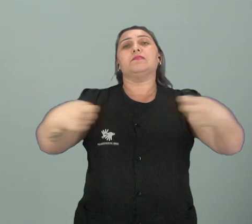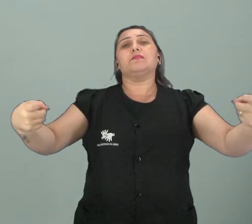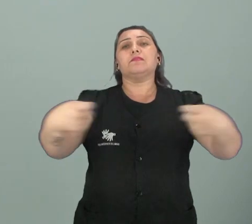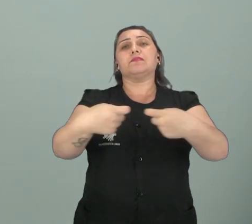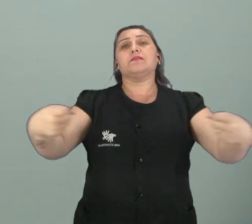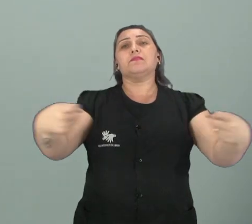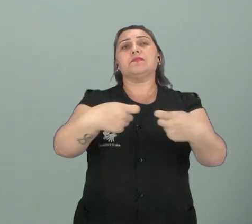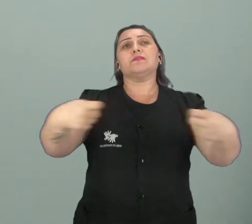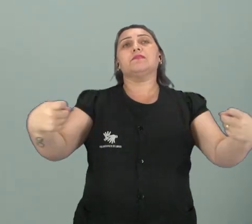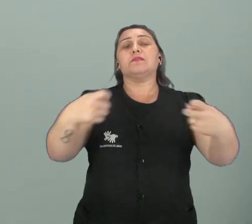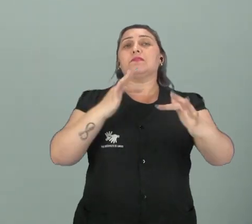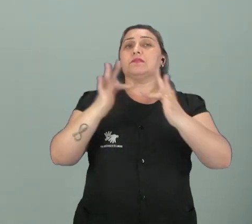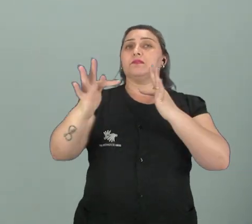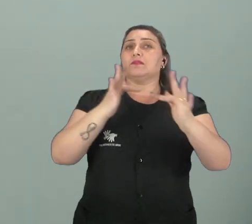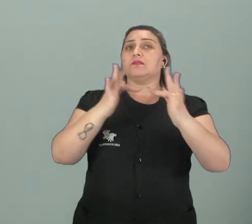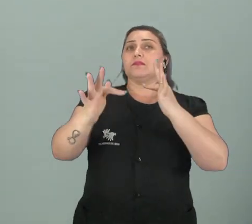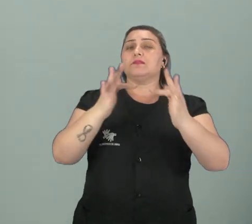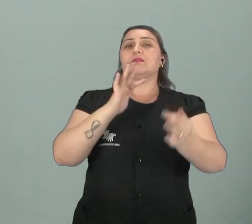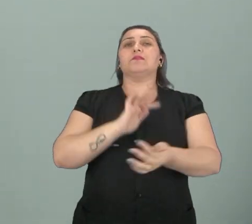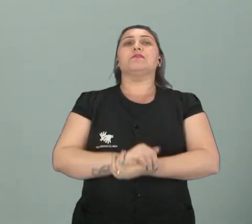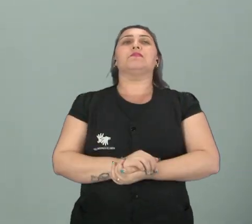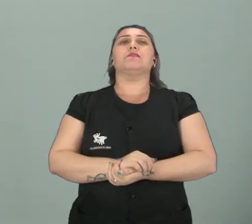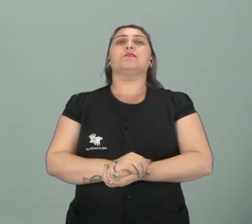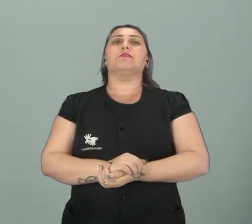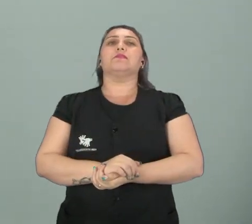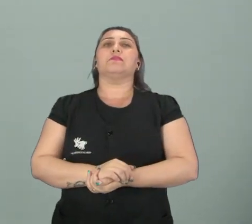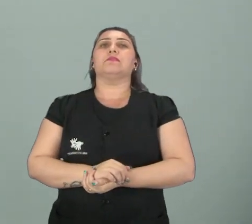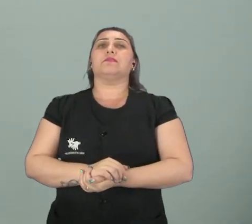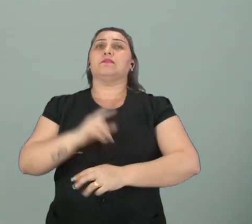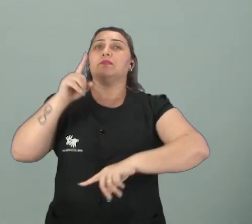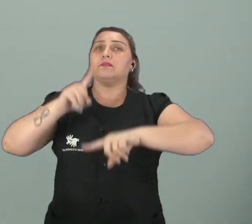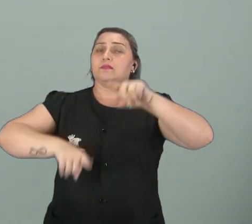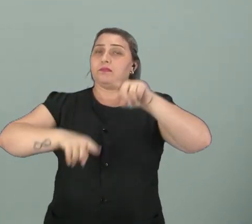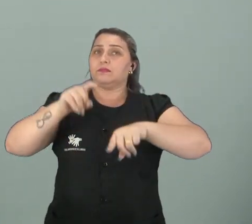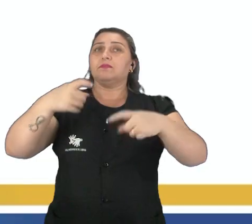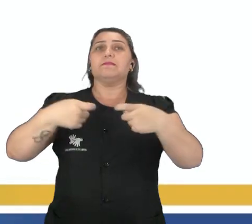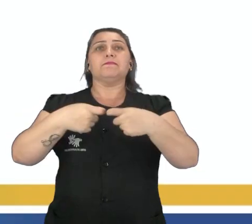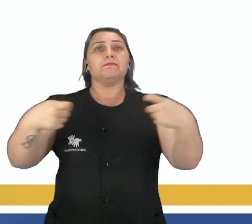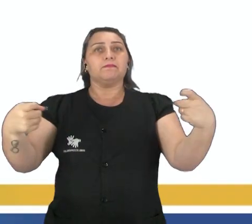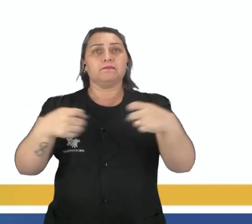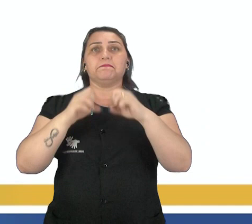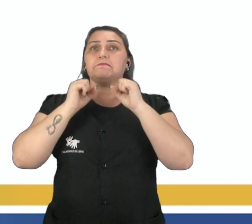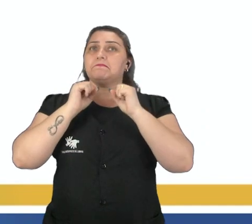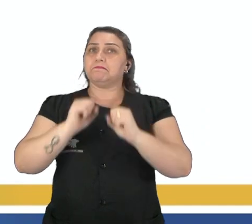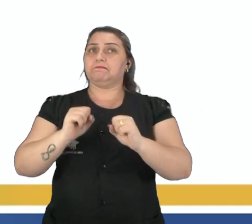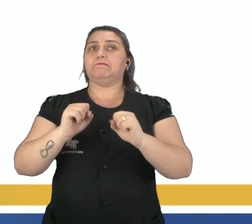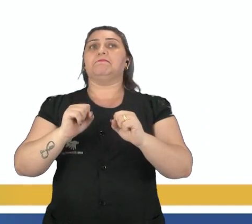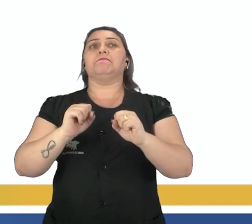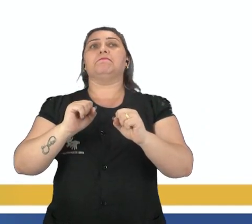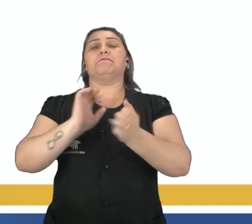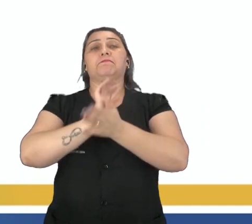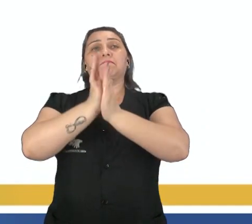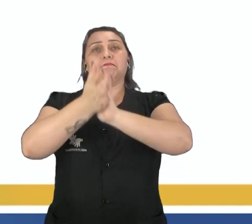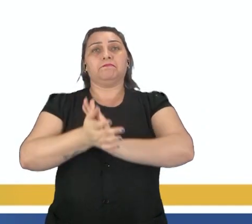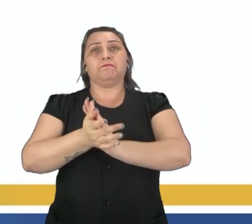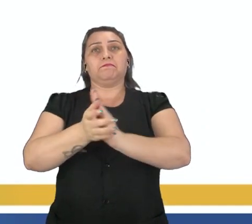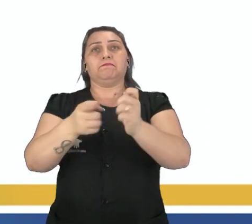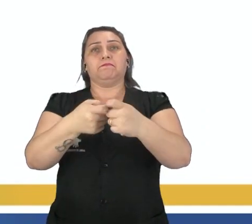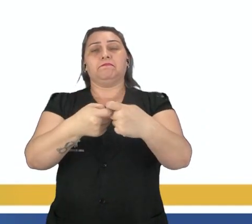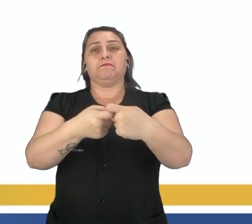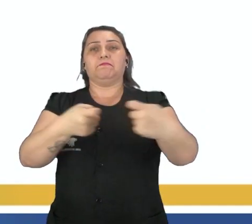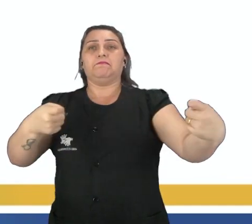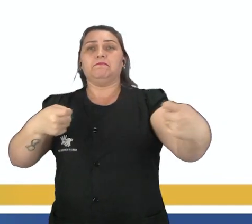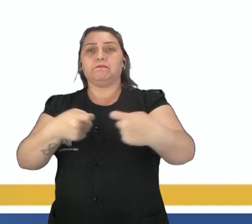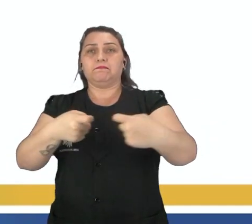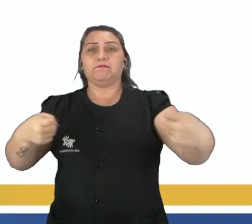outra propriedade também física, que é chamada de elasticidade. O que a gente observa na elasticidade? Que tudo que vai,